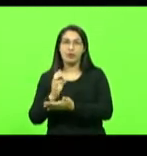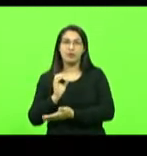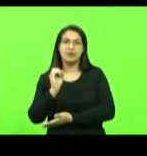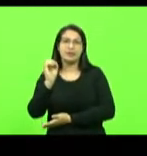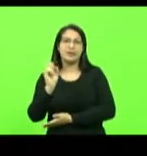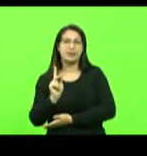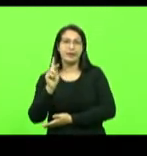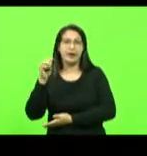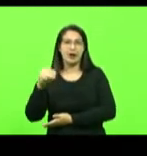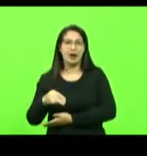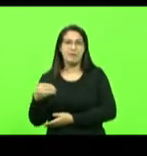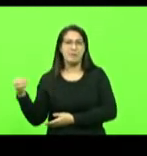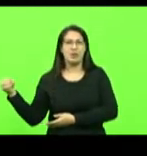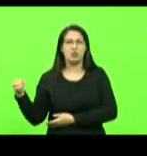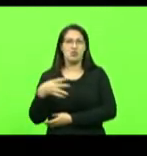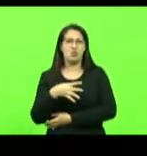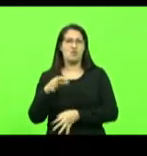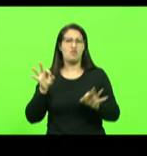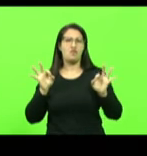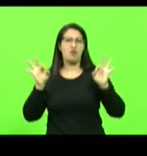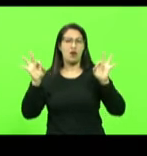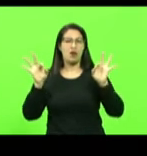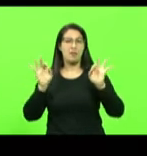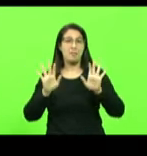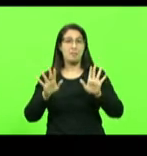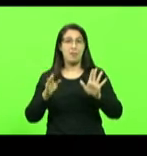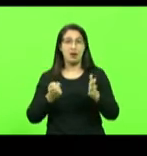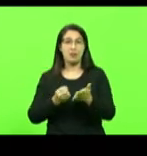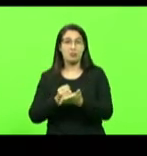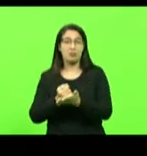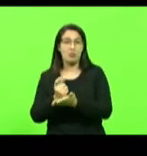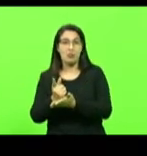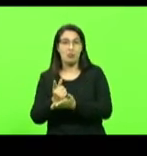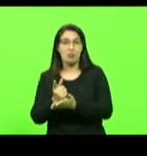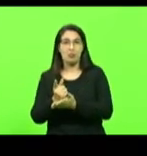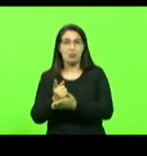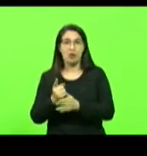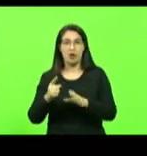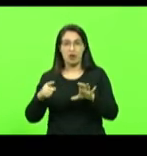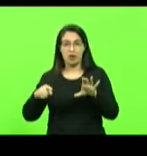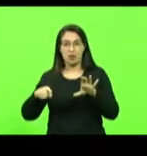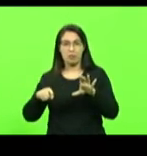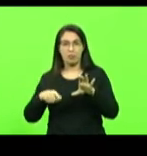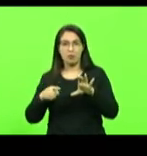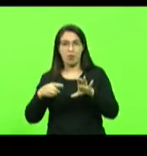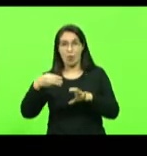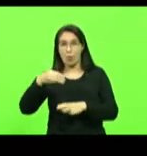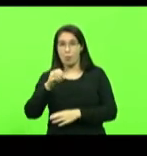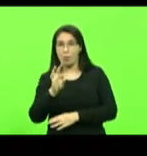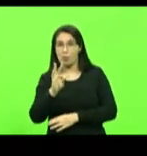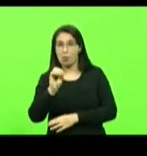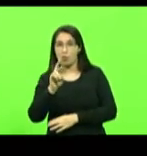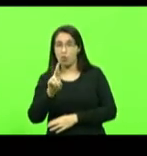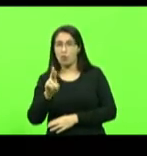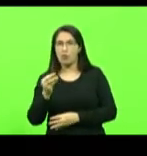supermodelo, mas não compro sem o motor. Ou seja, como vou fazer funcionar esse